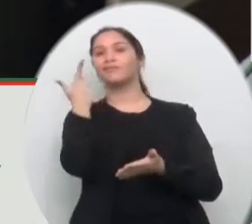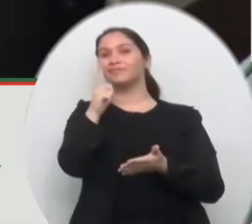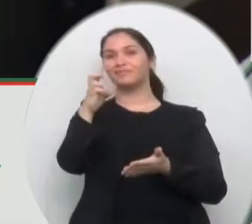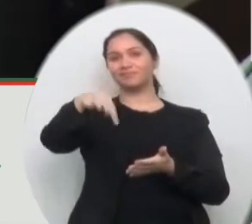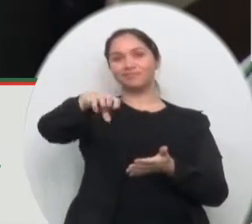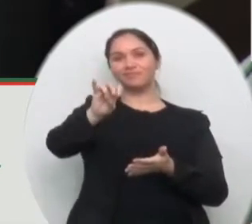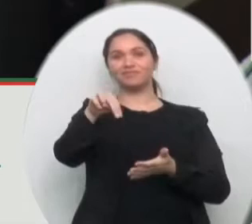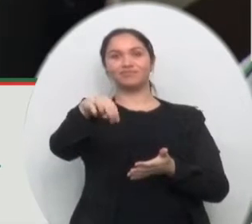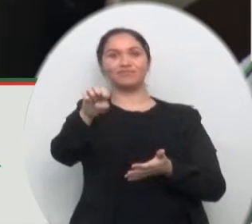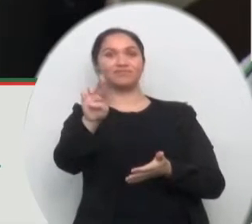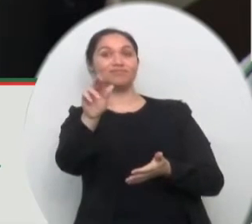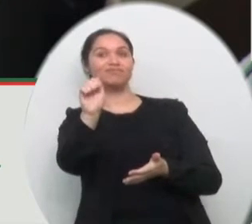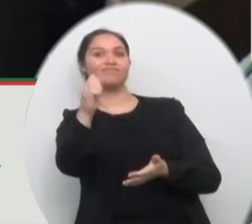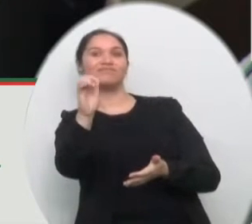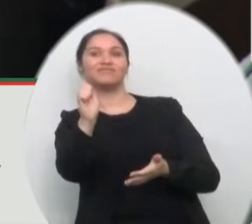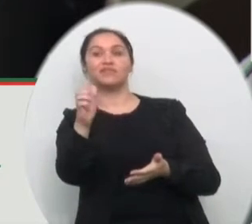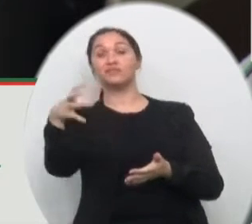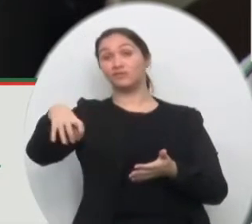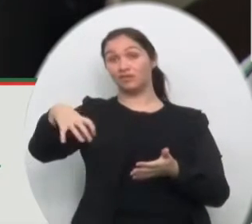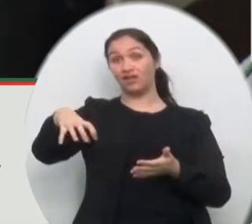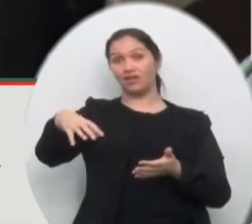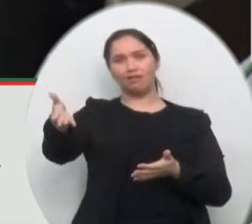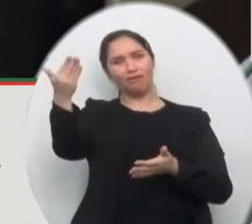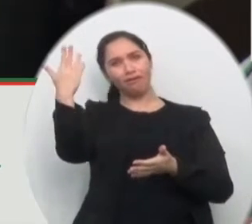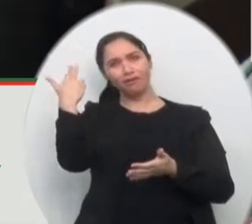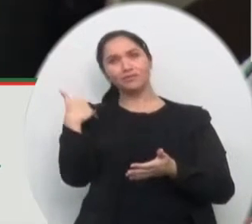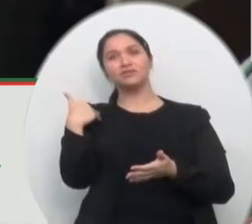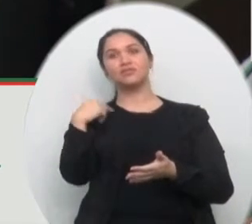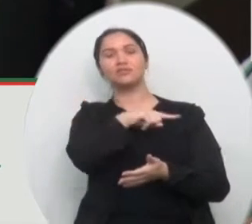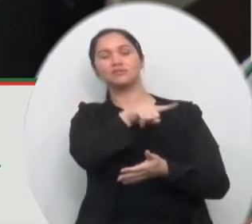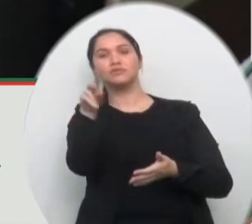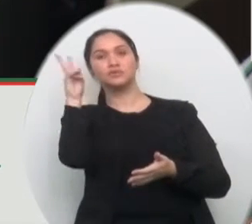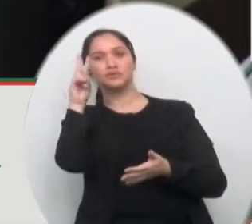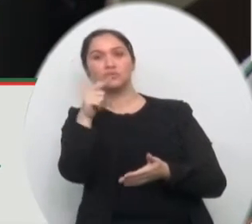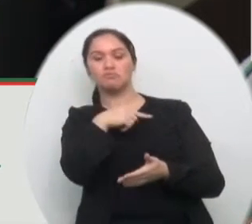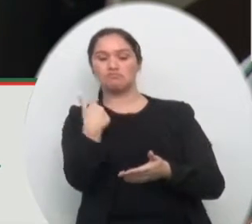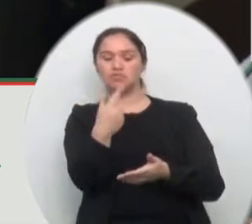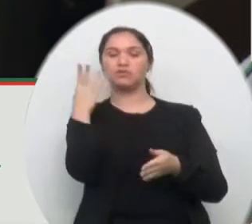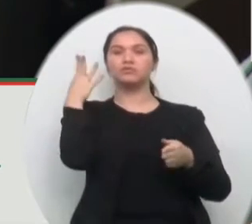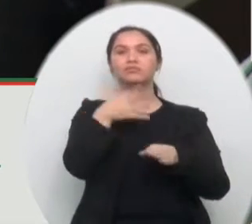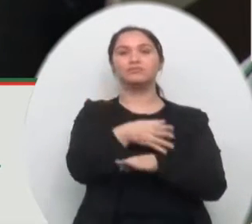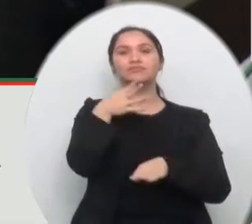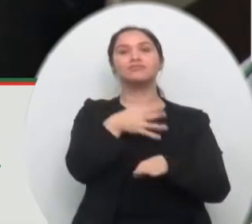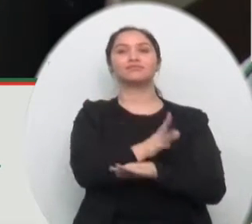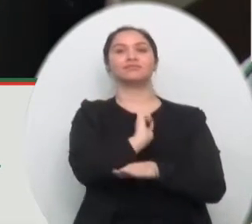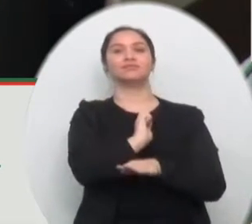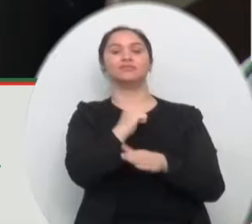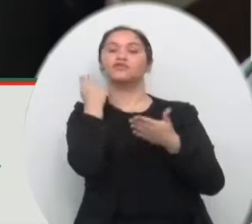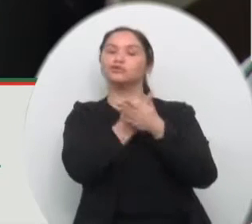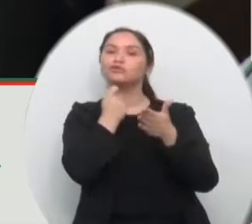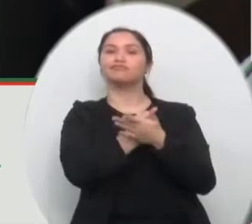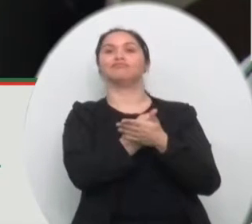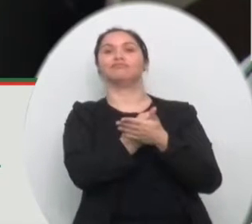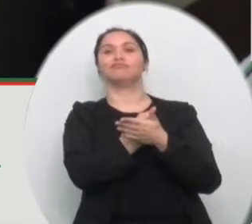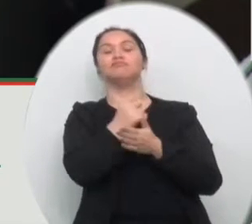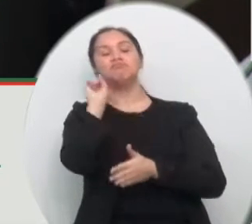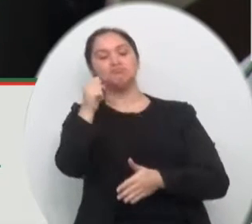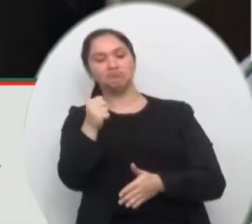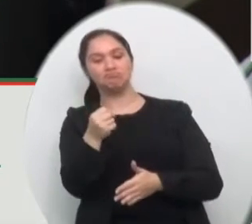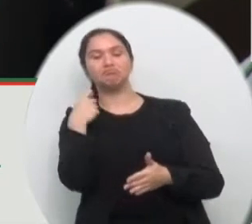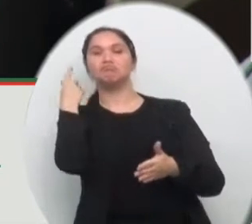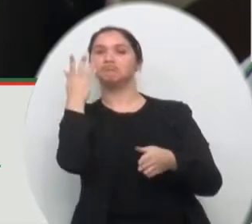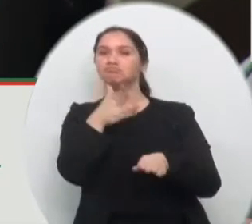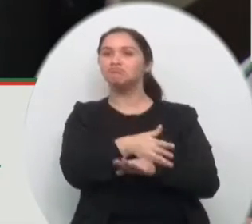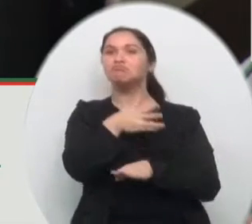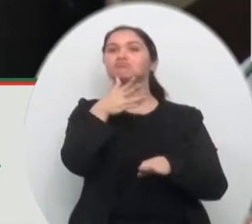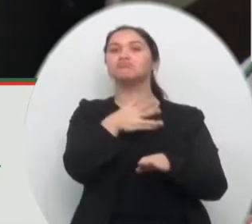a preservação daquela área. Nós participamos disso. Tá? A gente ficou trancado